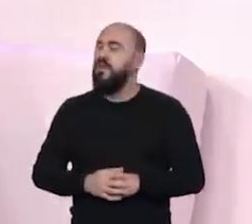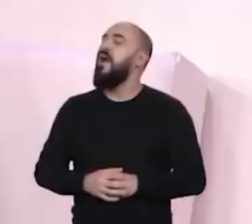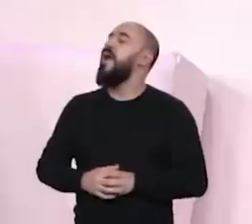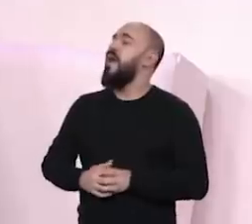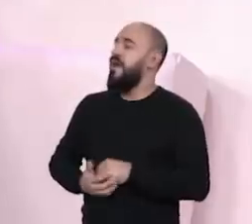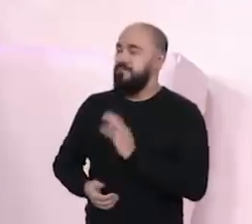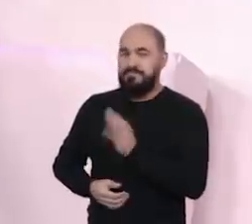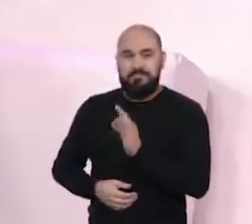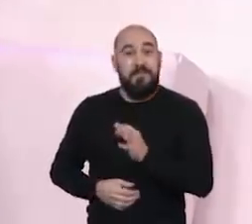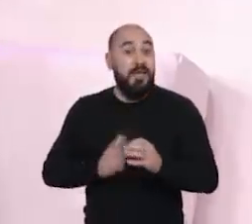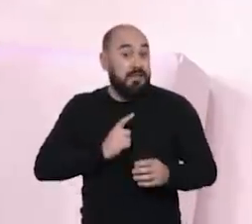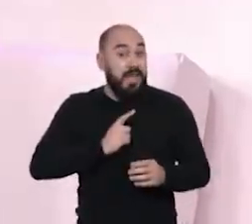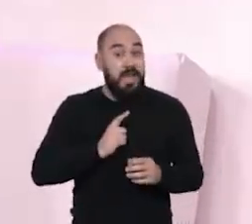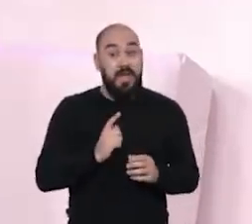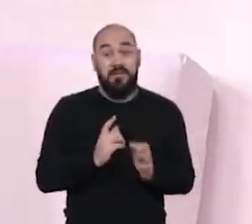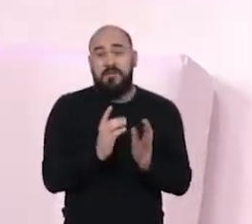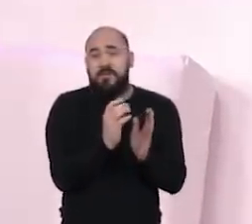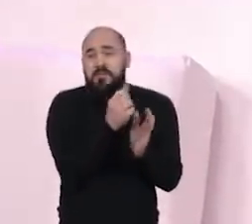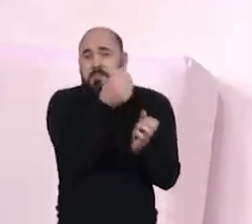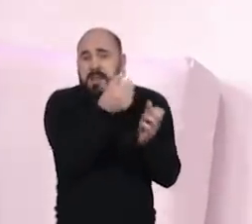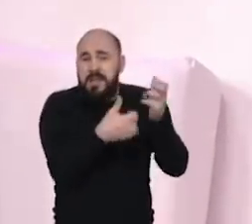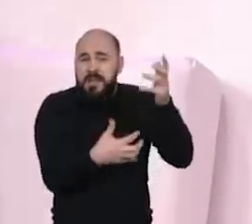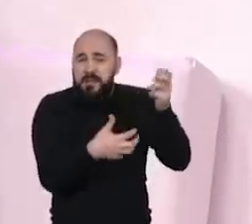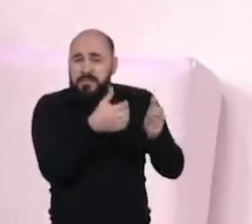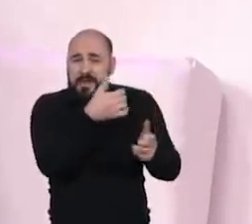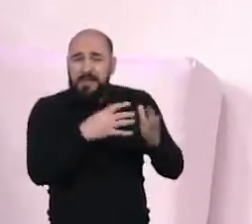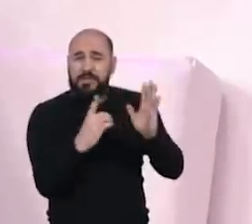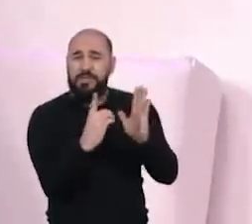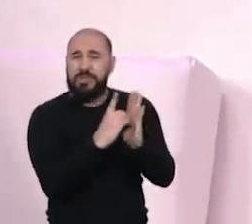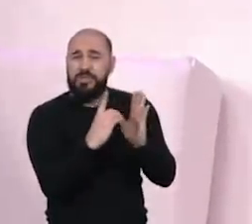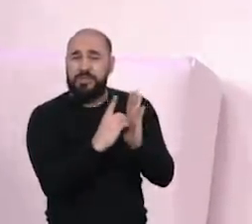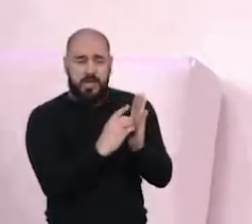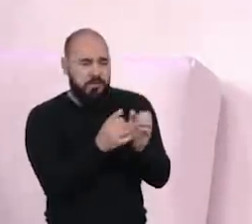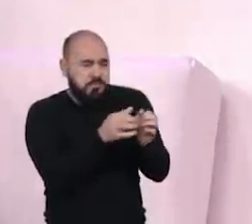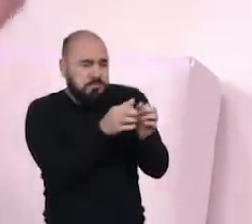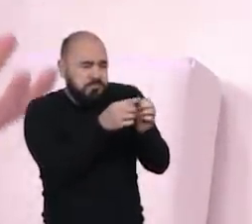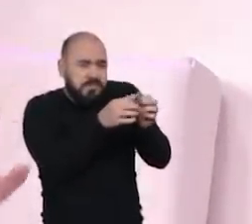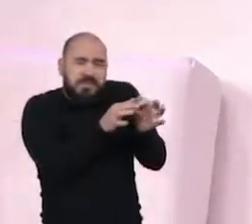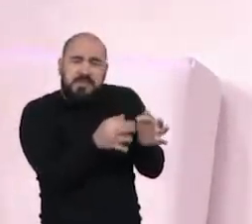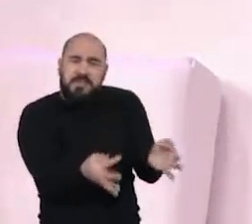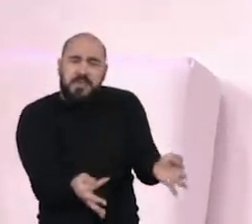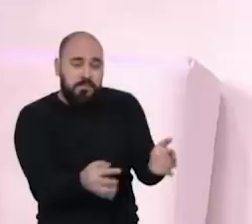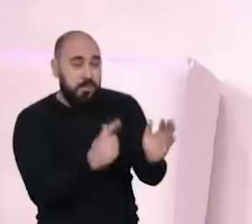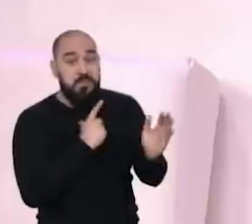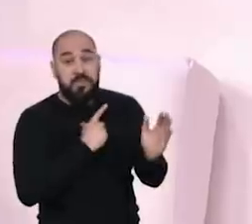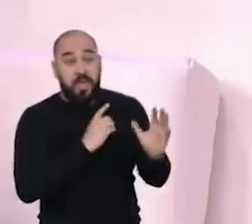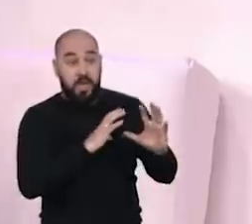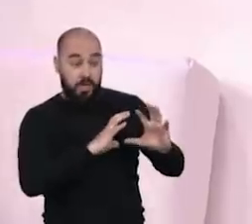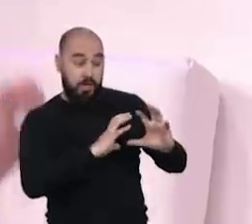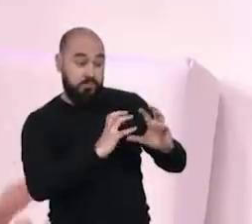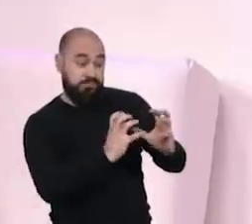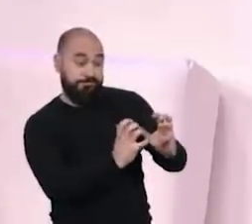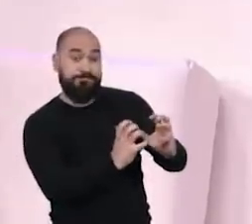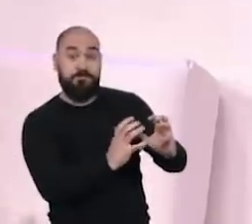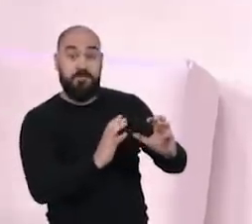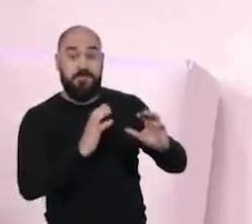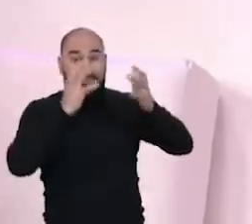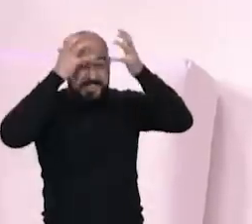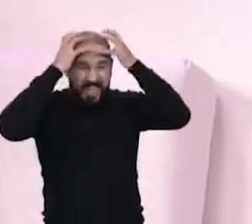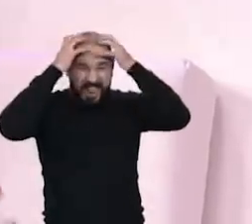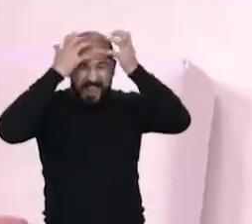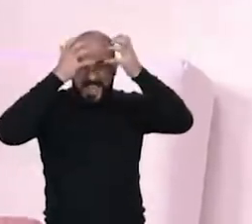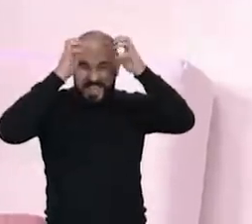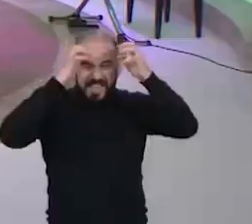lá um cérebro que eu mostro onde aquele evento acontece. Nós temos imagens que facilitam ainda mais,